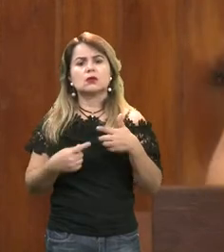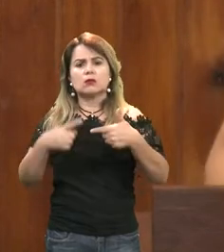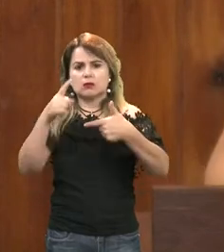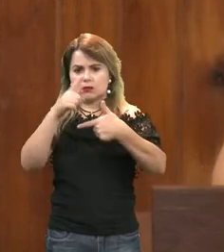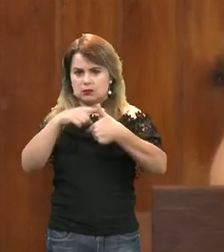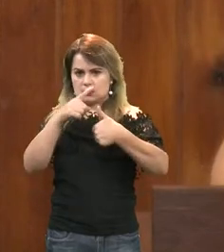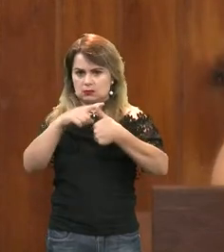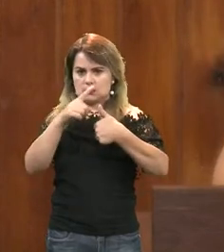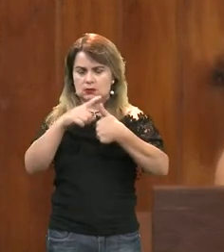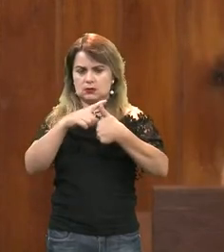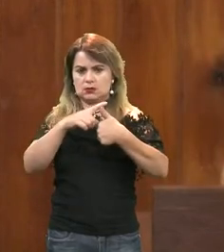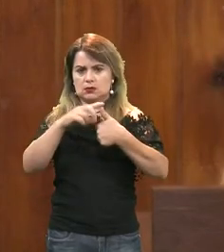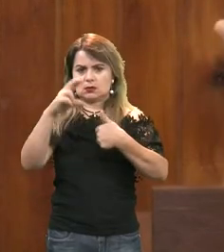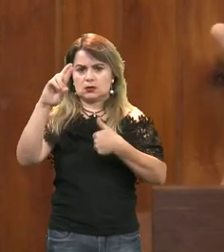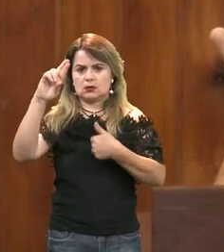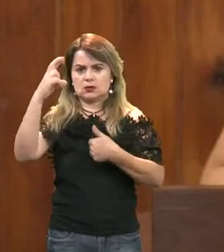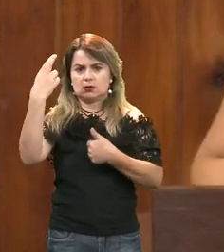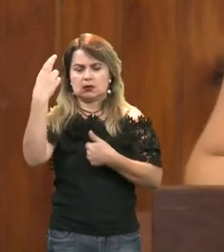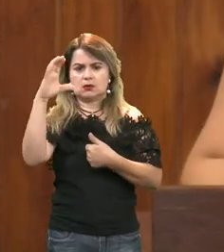HC.